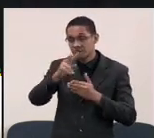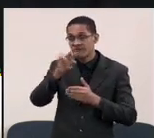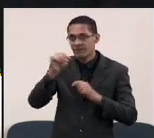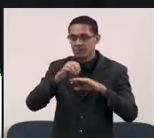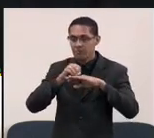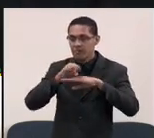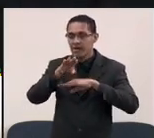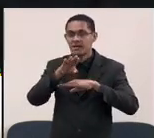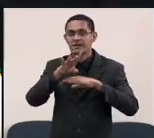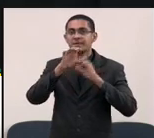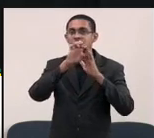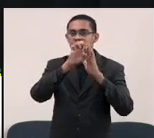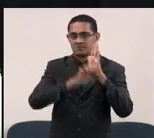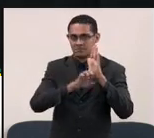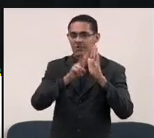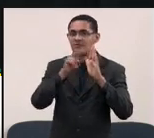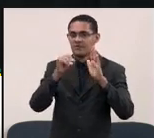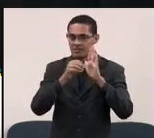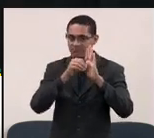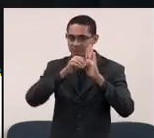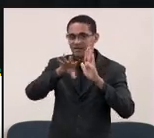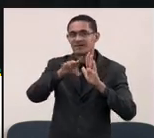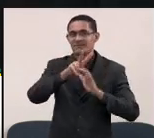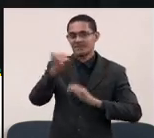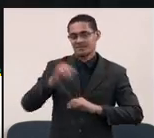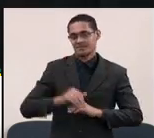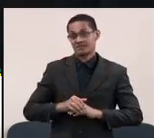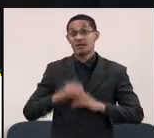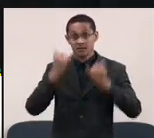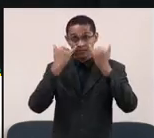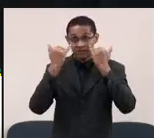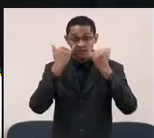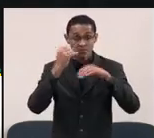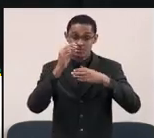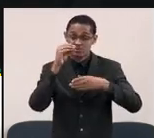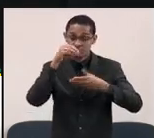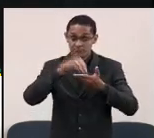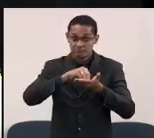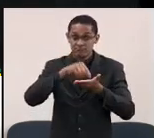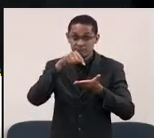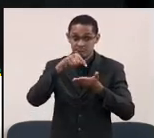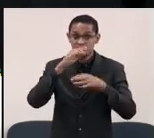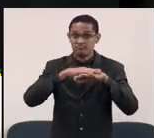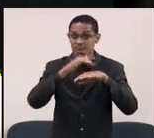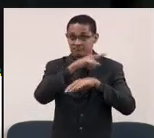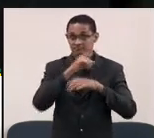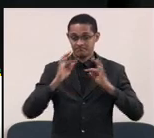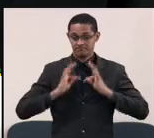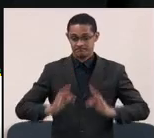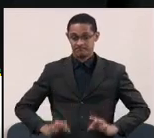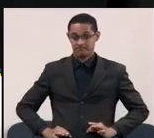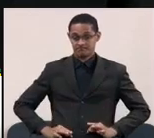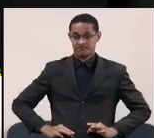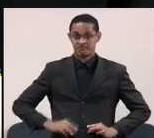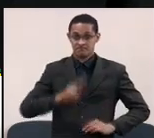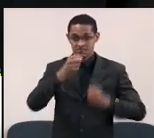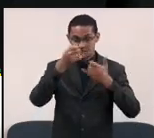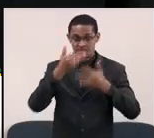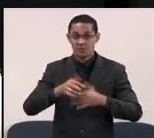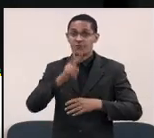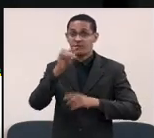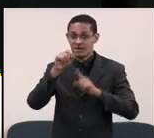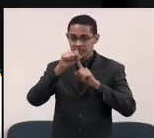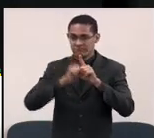edital, a informação técnica que dentro de 4 meses